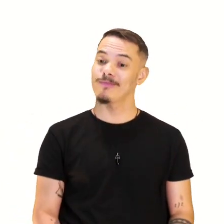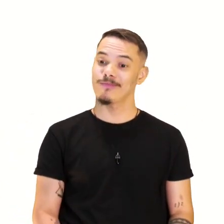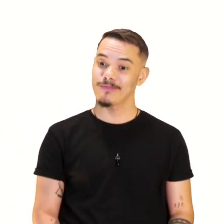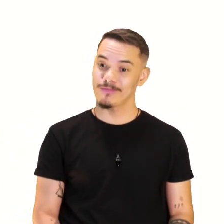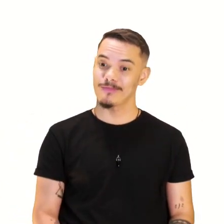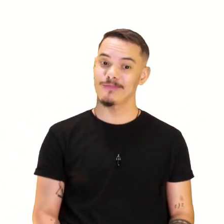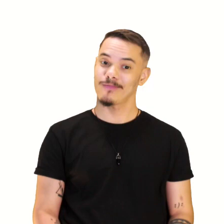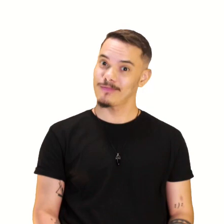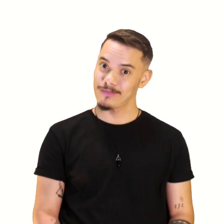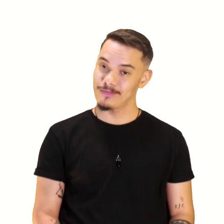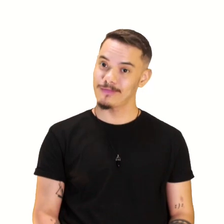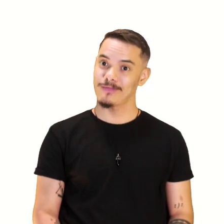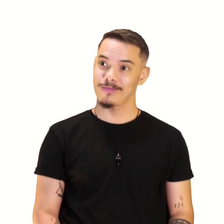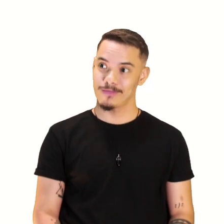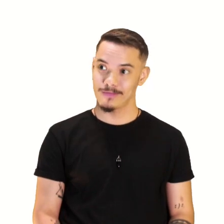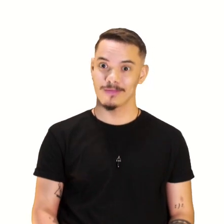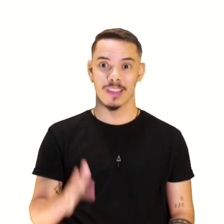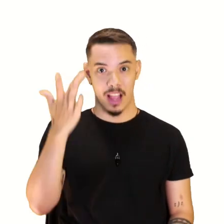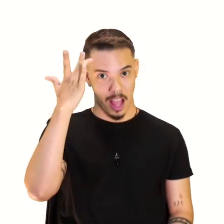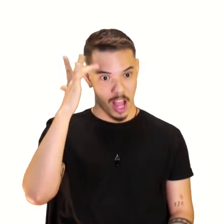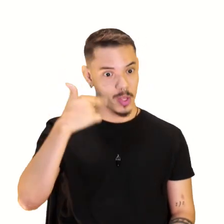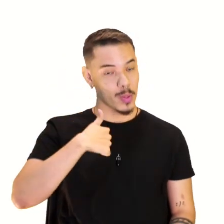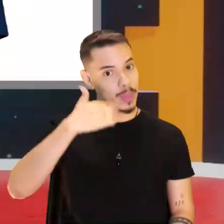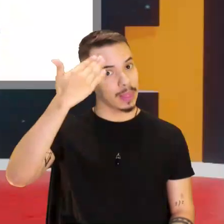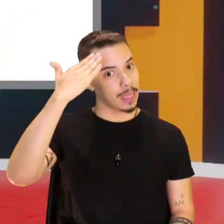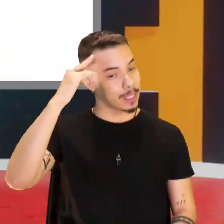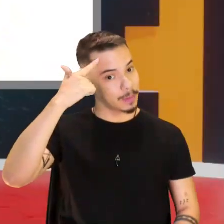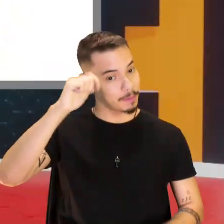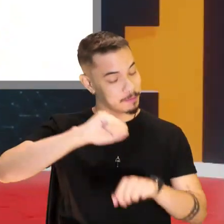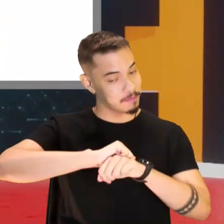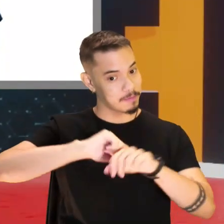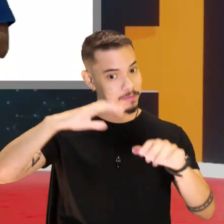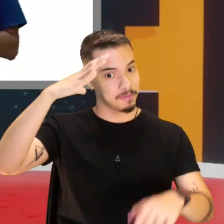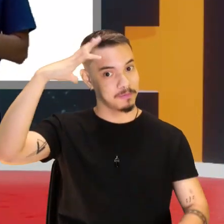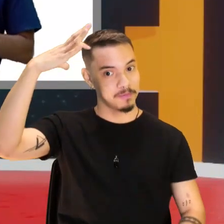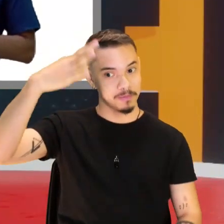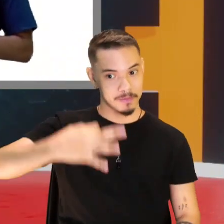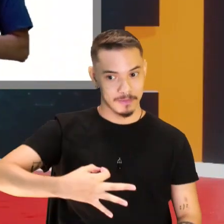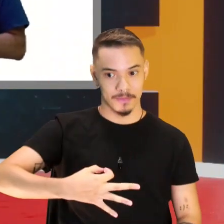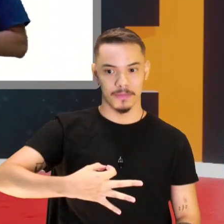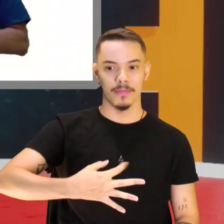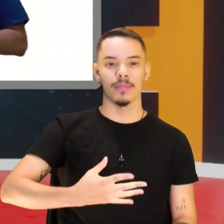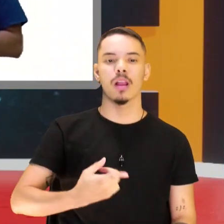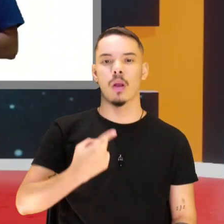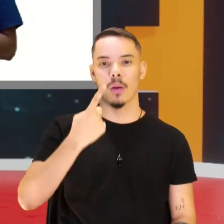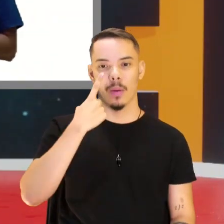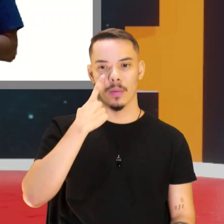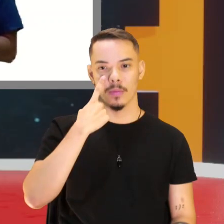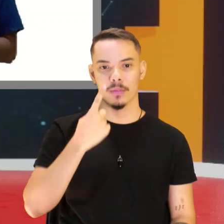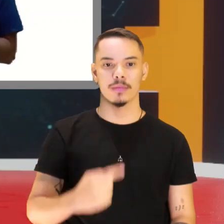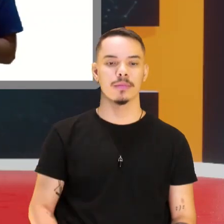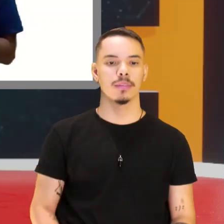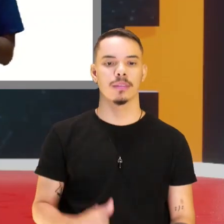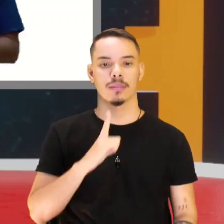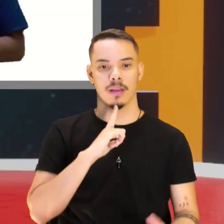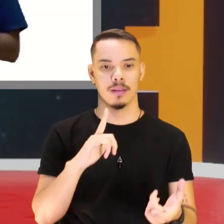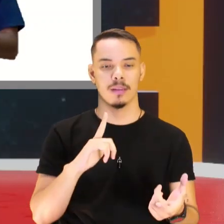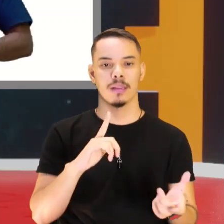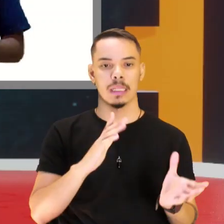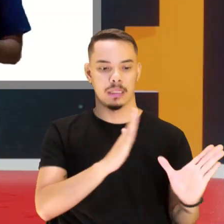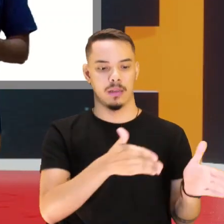Acho que estou entendendo. Olha lá, acho que estamos compreendendo aí as coisas. Então assim, temos uma